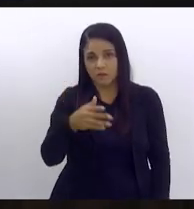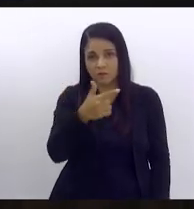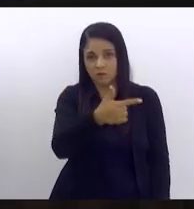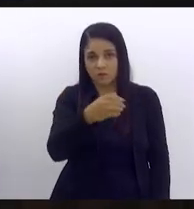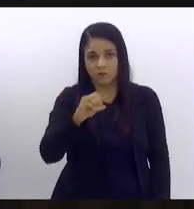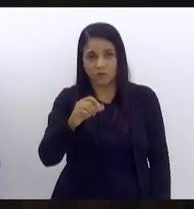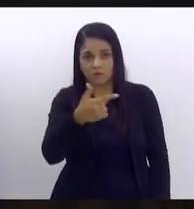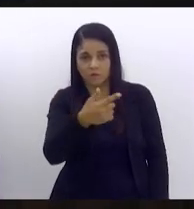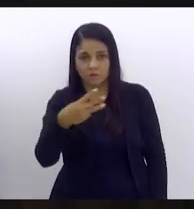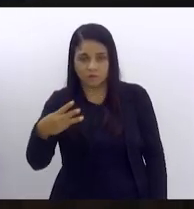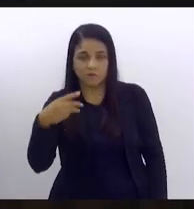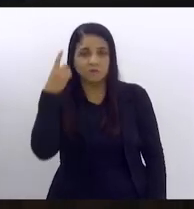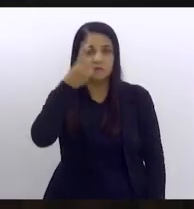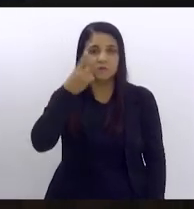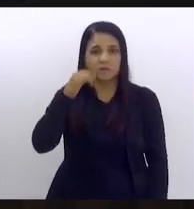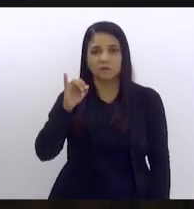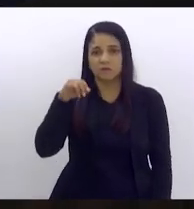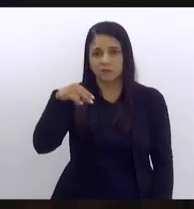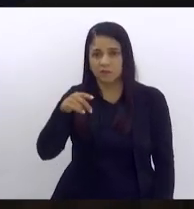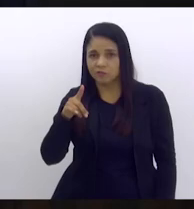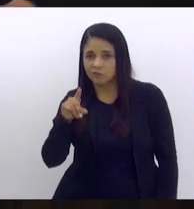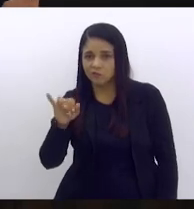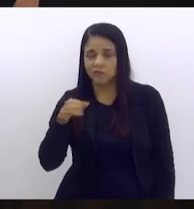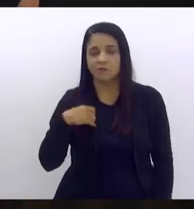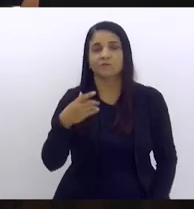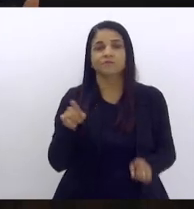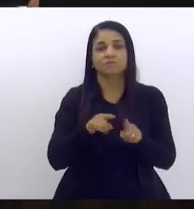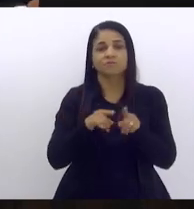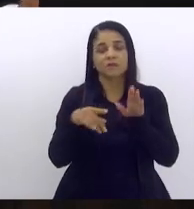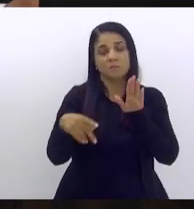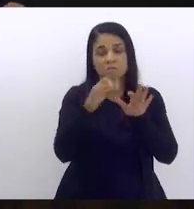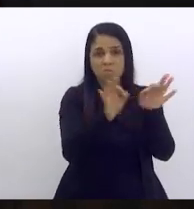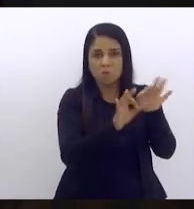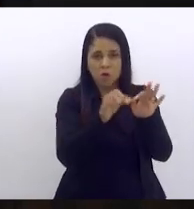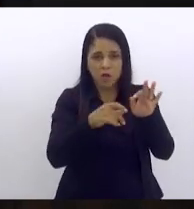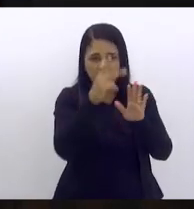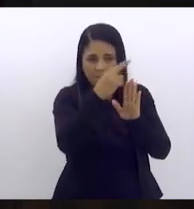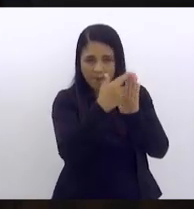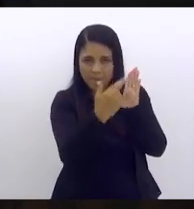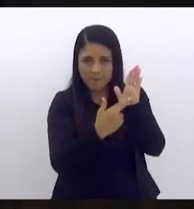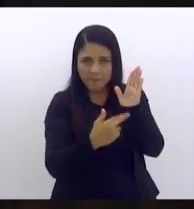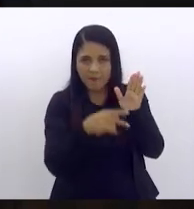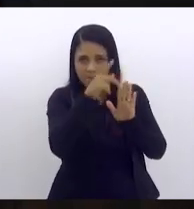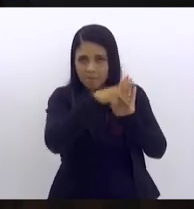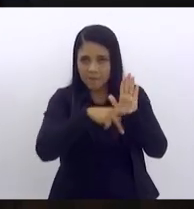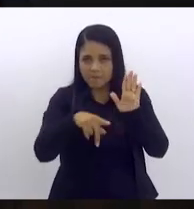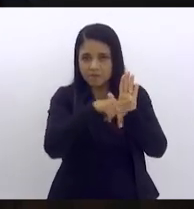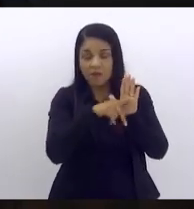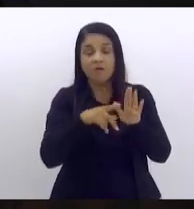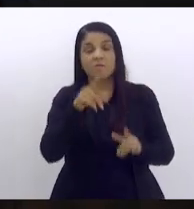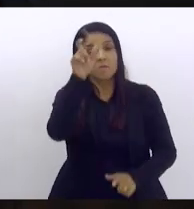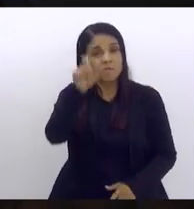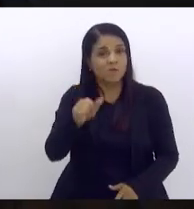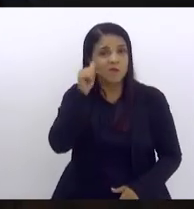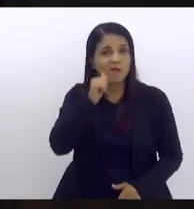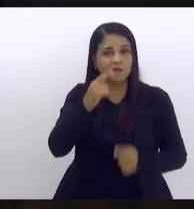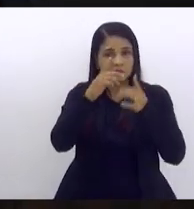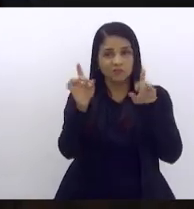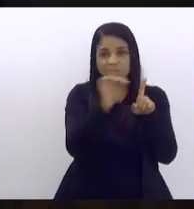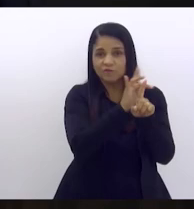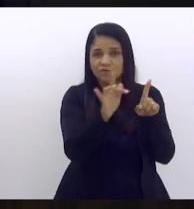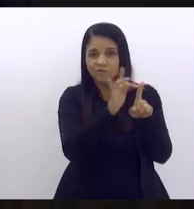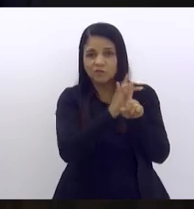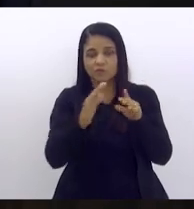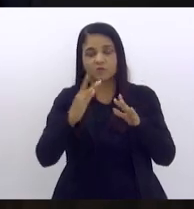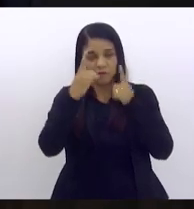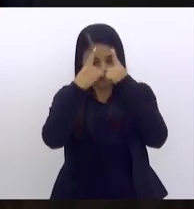995/2023, de autoria da deputada Índia Armelau, que institui programa de defesa pessoal para mulheres vítimas de violência doméstica.